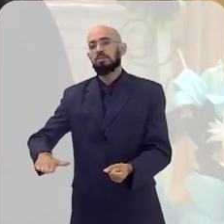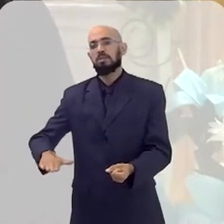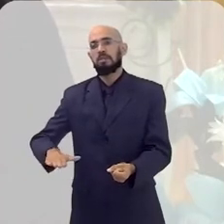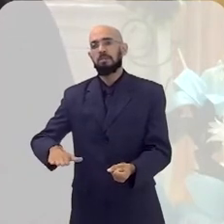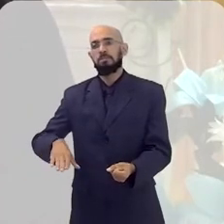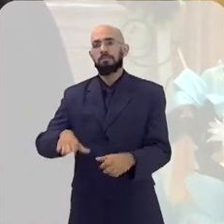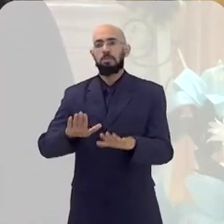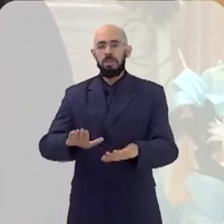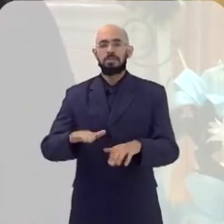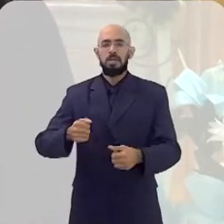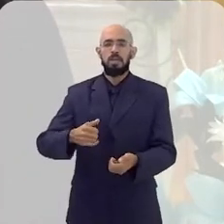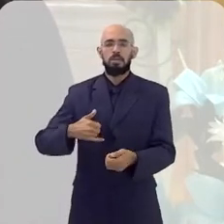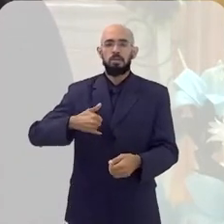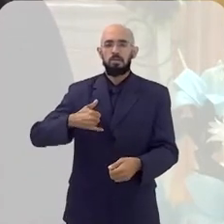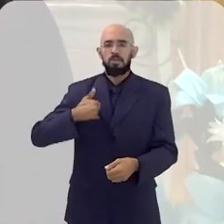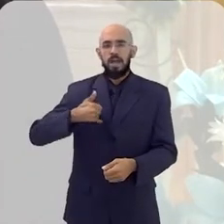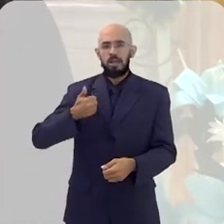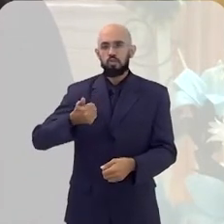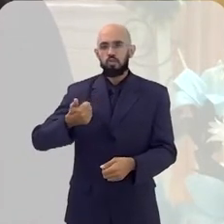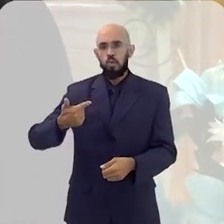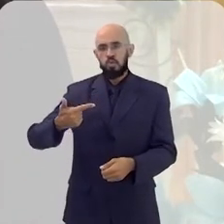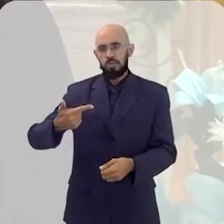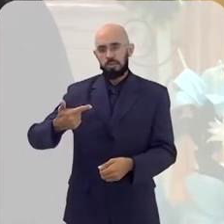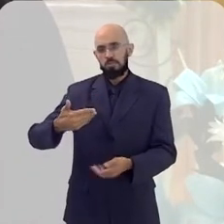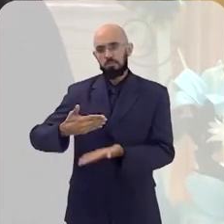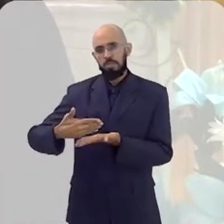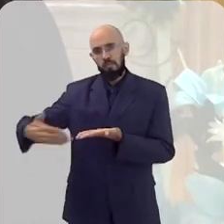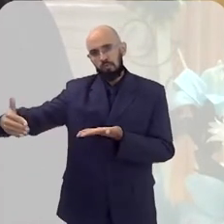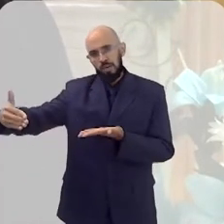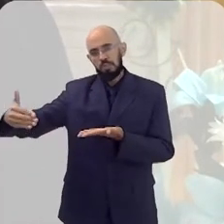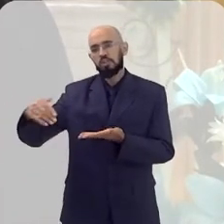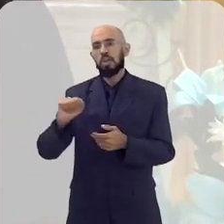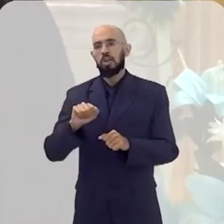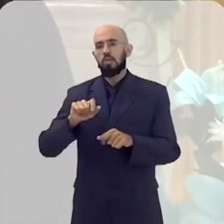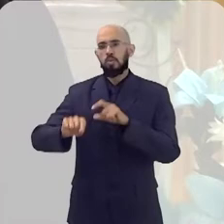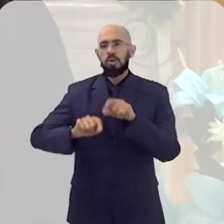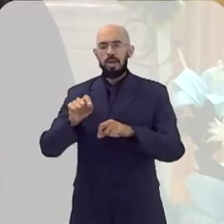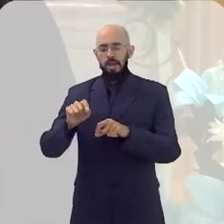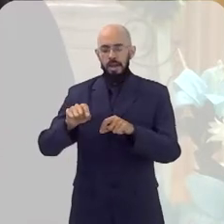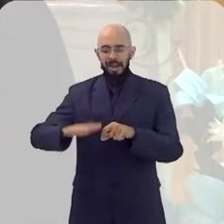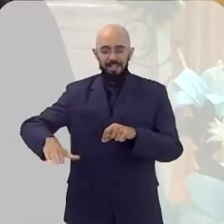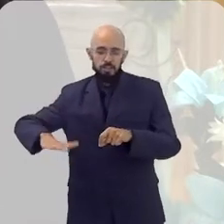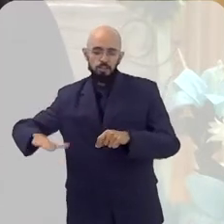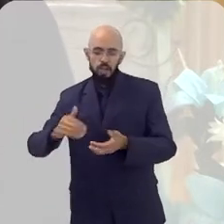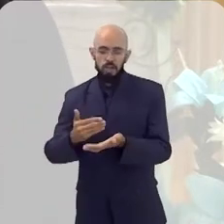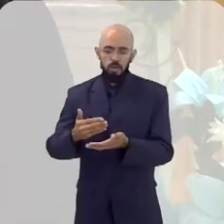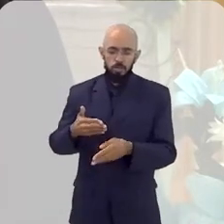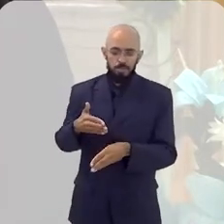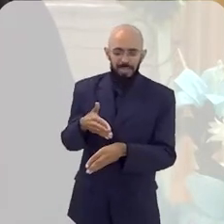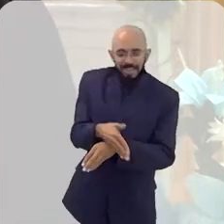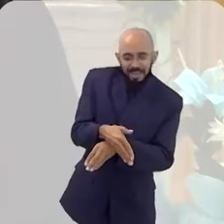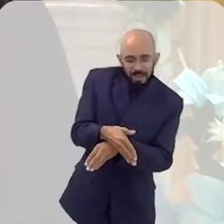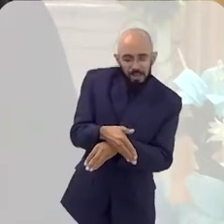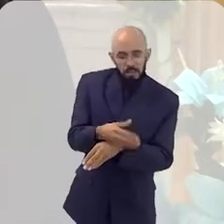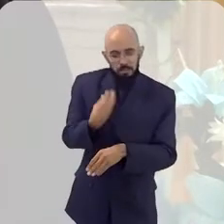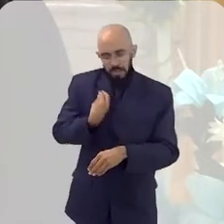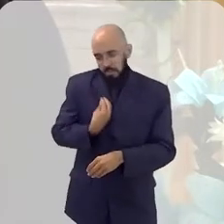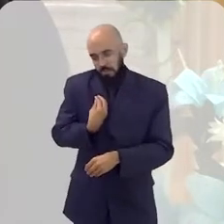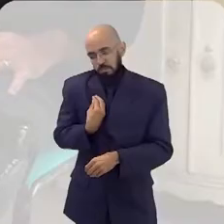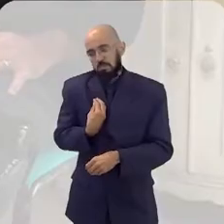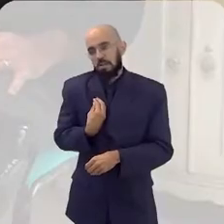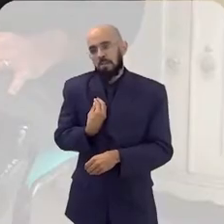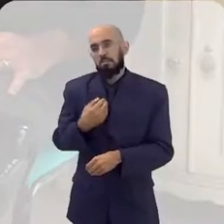então aceita. Então, a partir de uma certa idade, 12 anos, a criança já começa a entrar, a participar mais